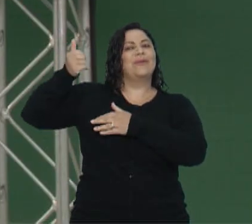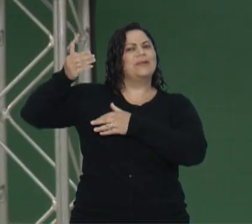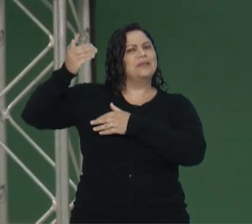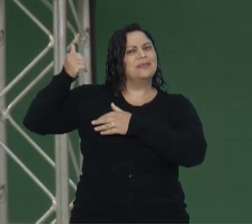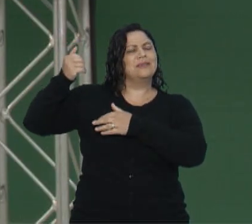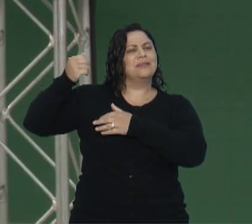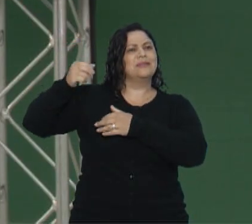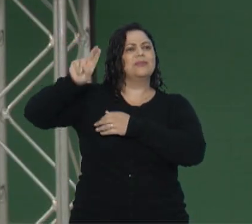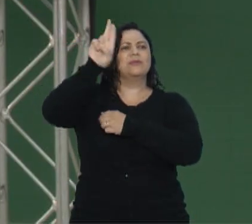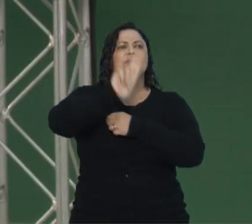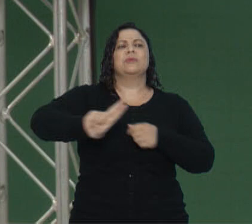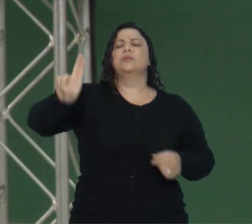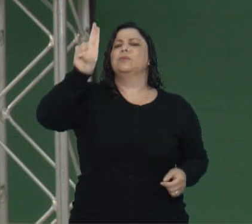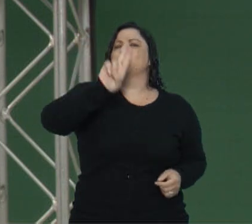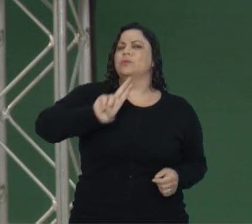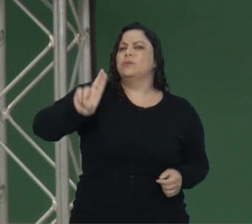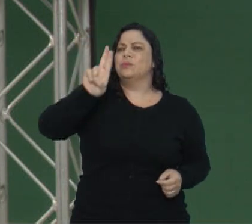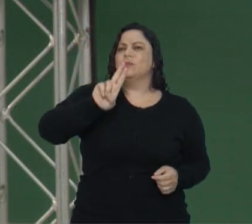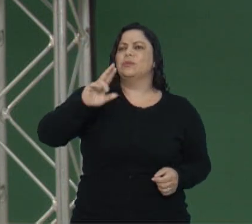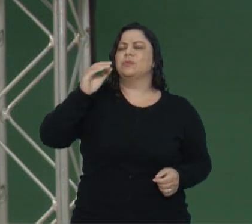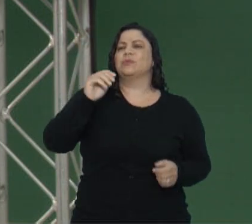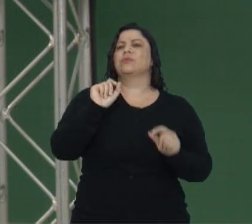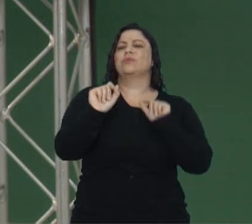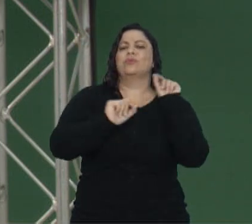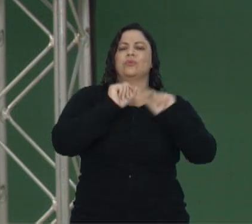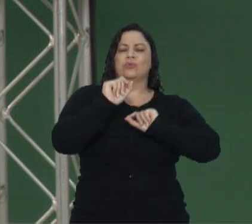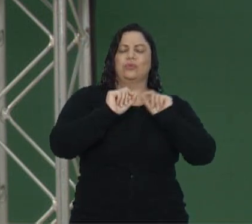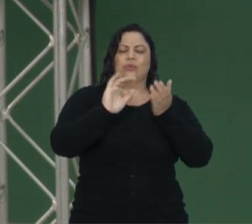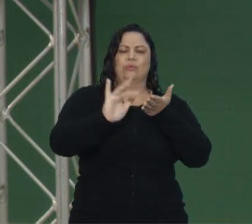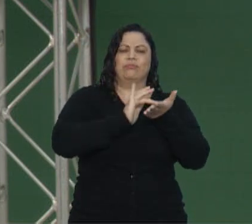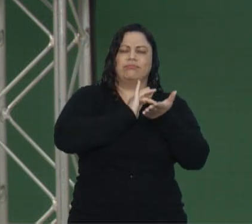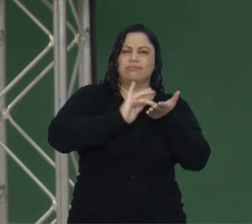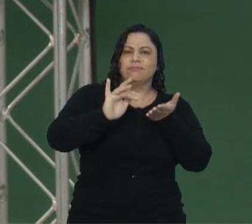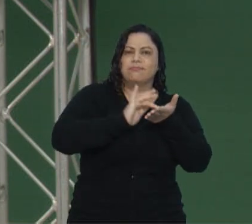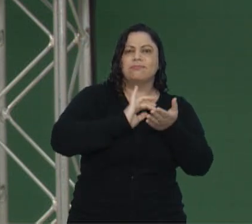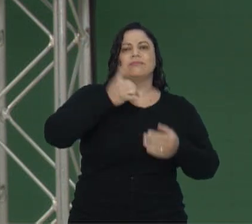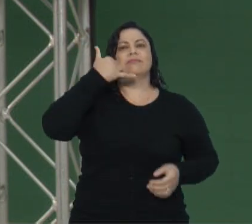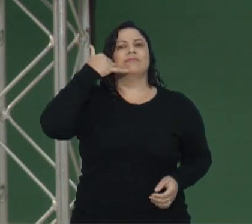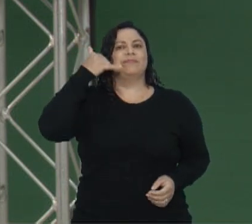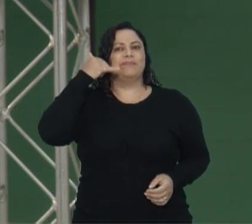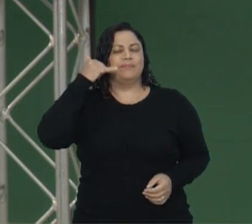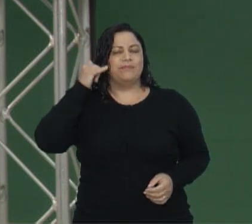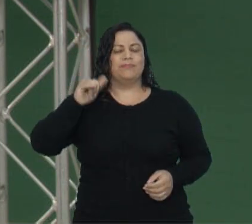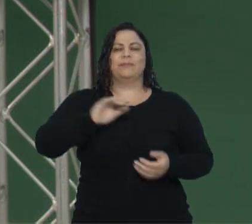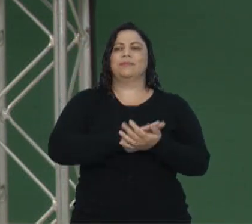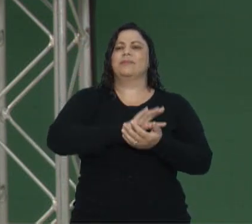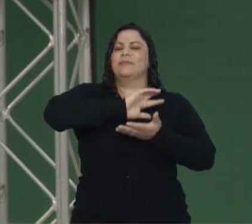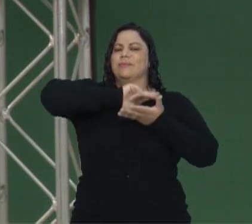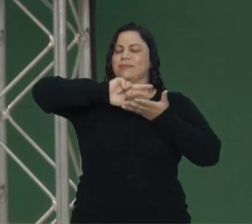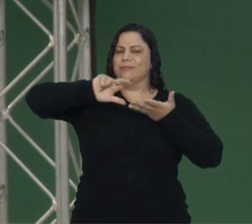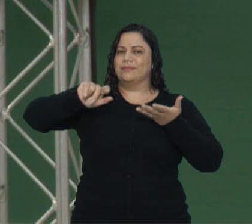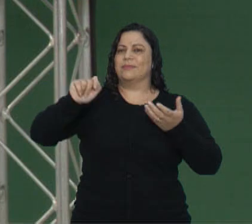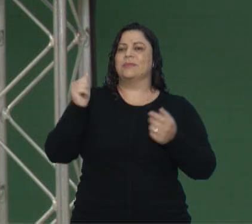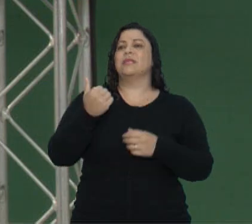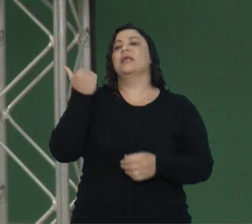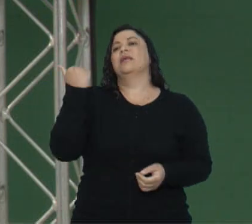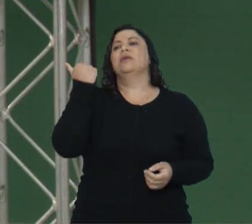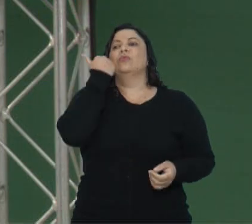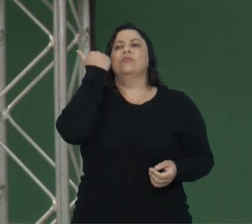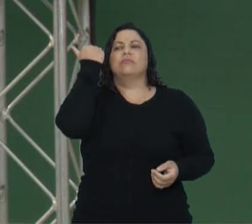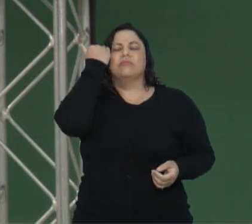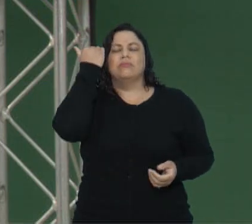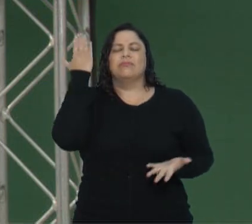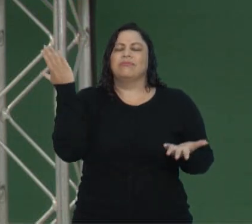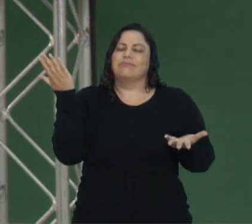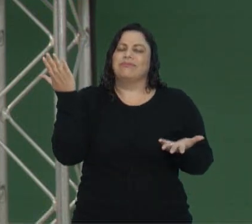sobre os usos dos smartphones, dos aparelhos digitais que os adolescentes fazem. O título